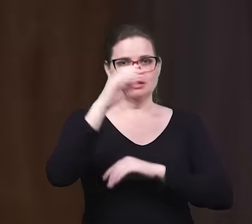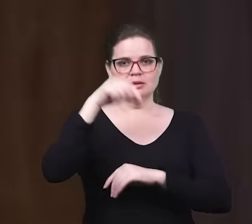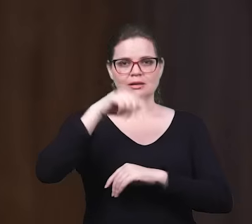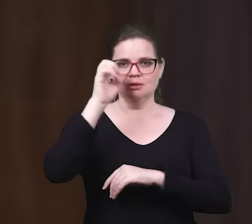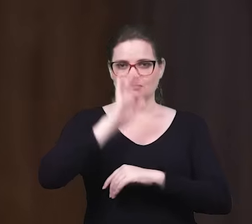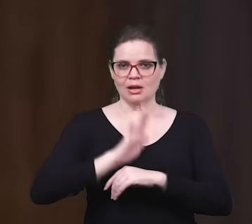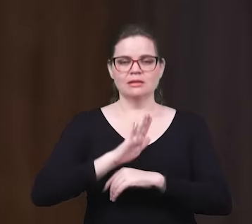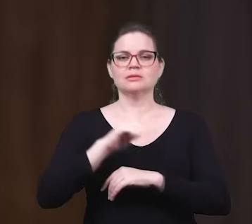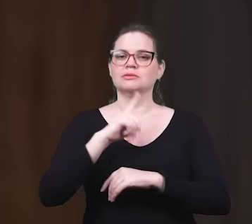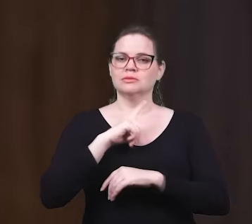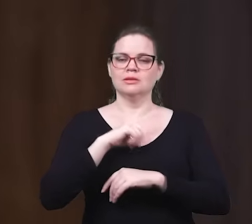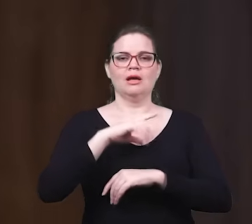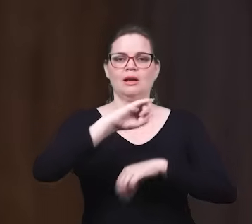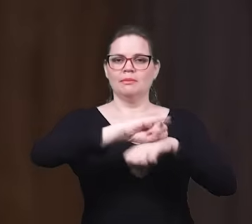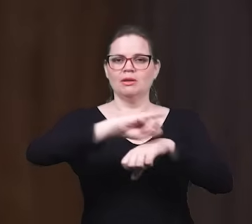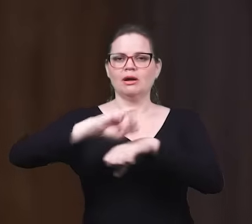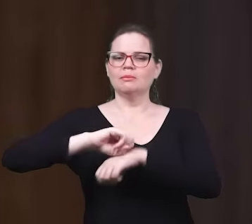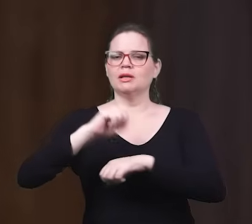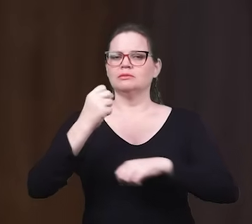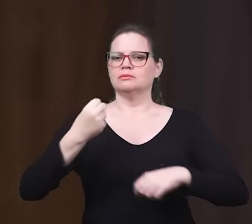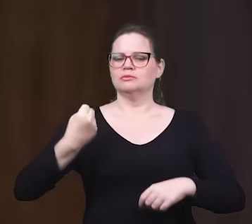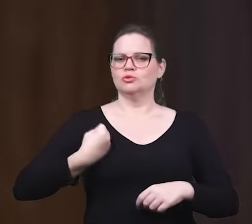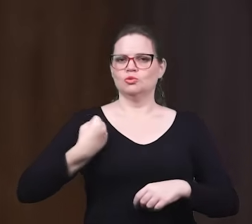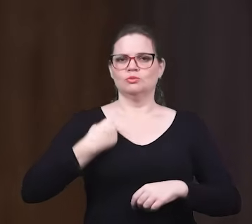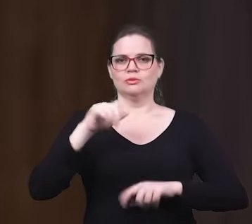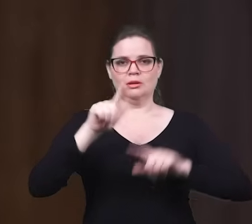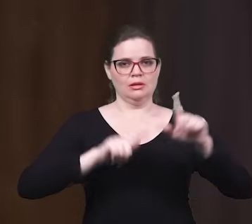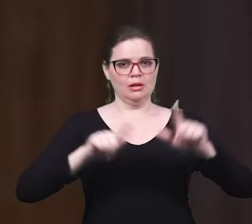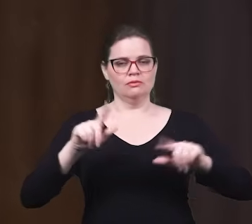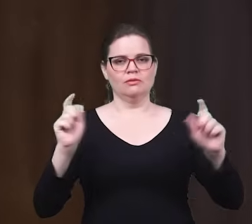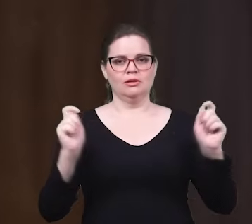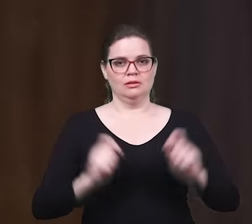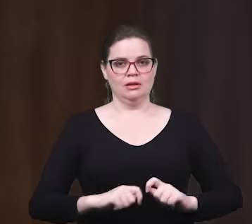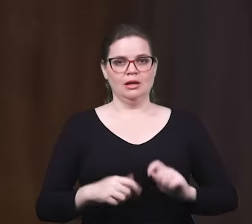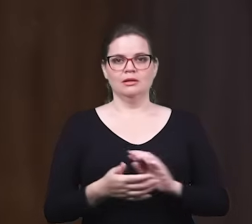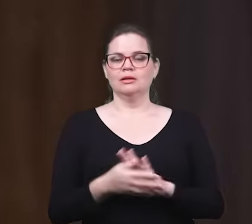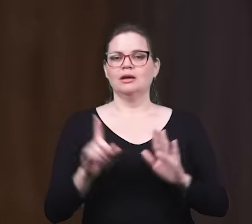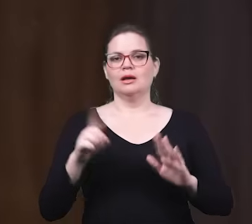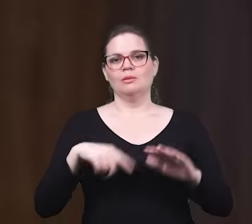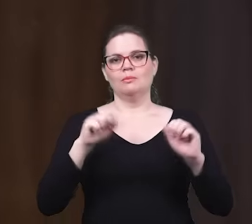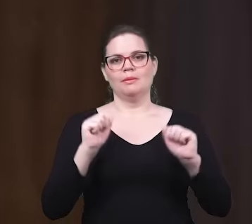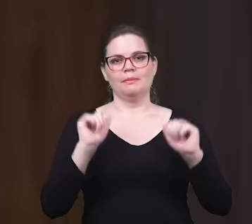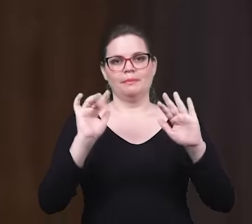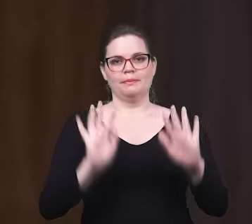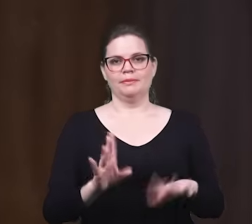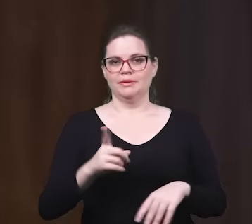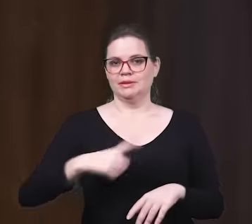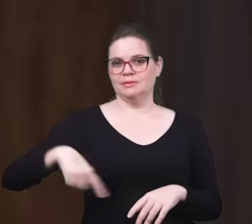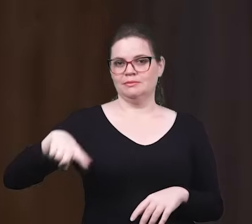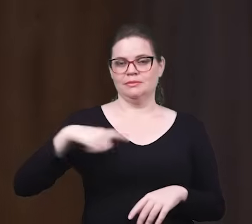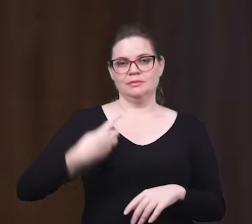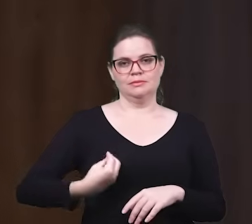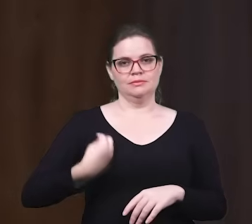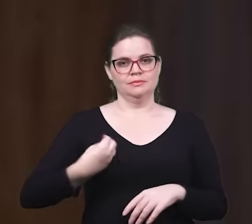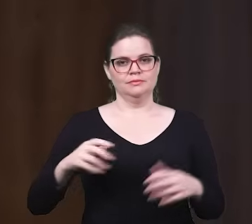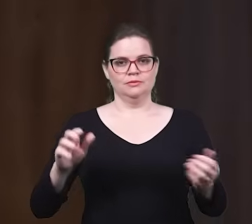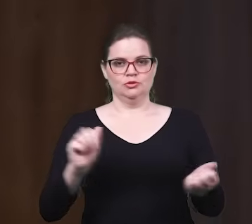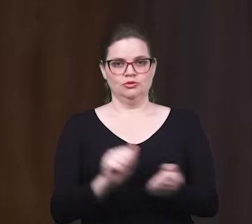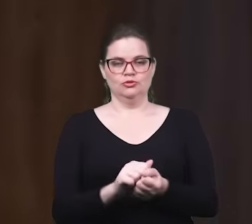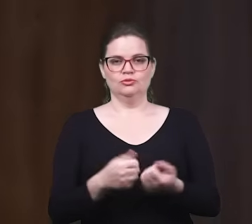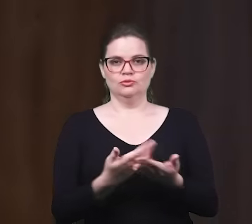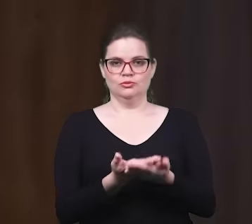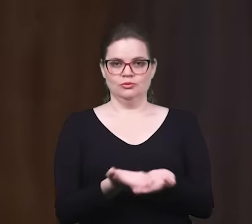principais estados do nosso país. E é uma bênção poder estar com você também, tê-lo na